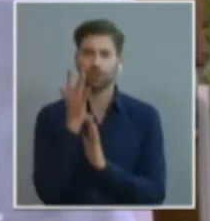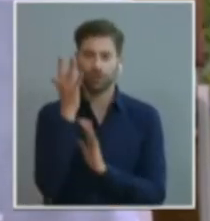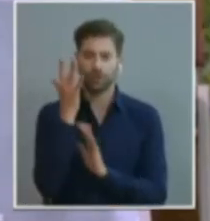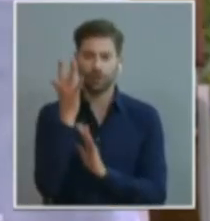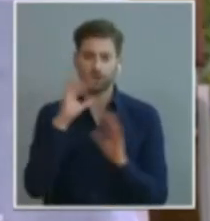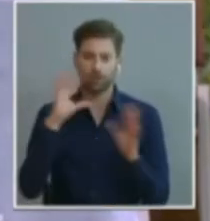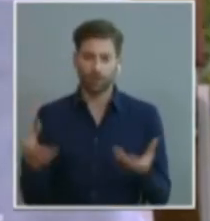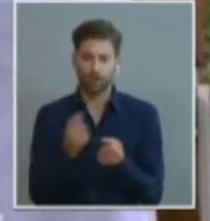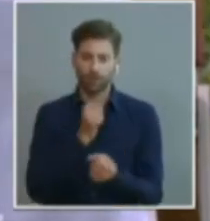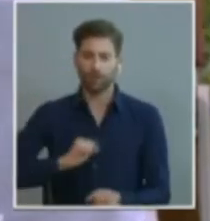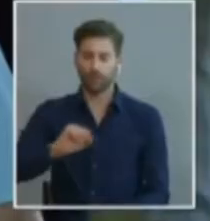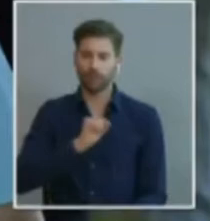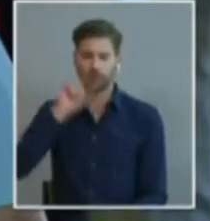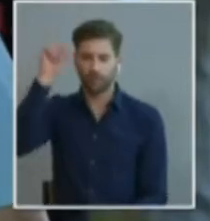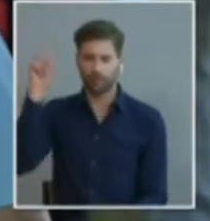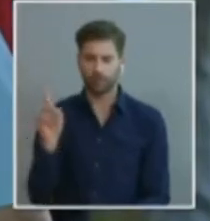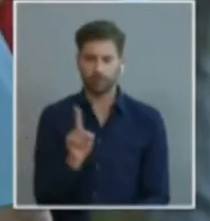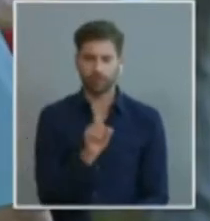nosso Salvador.